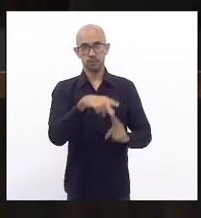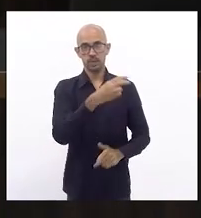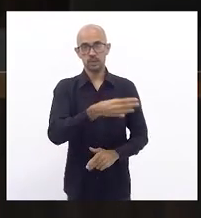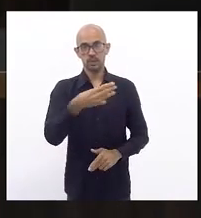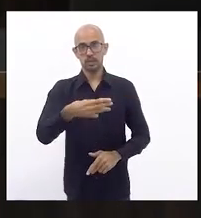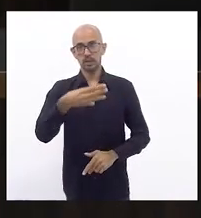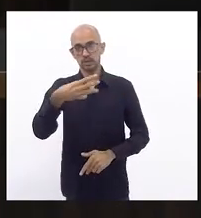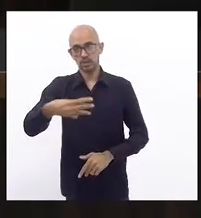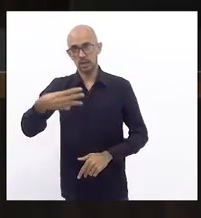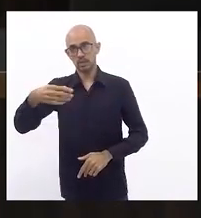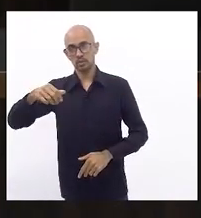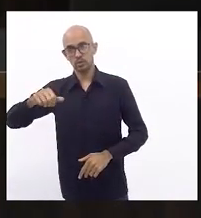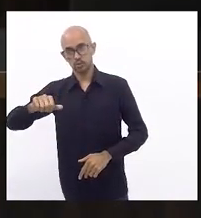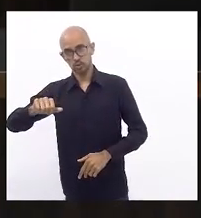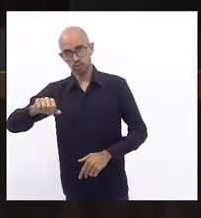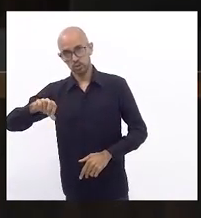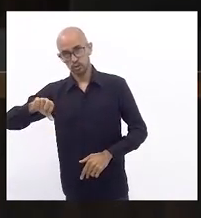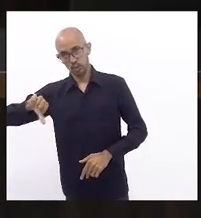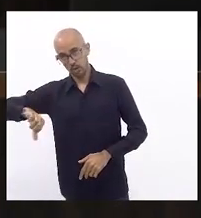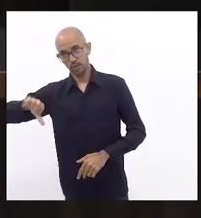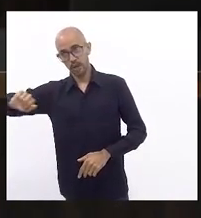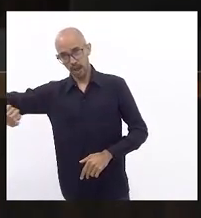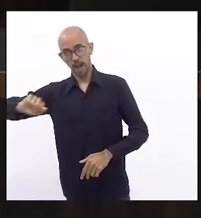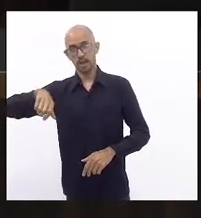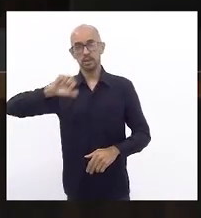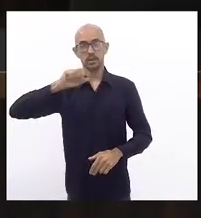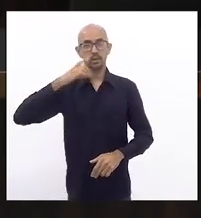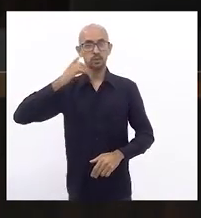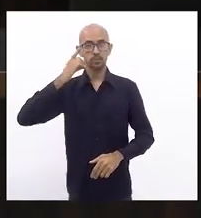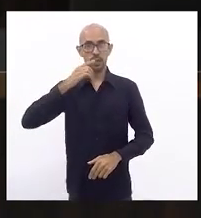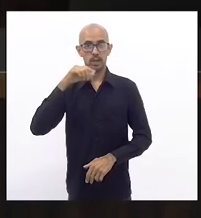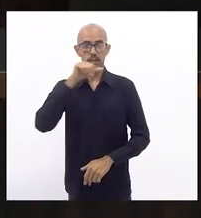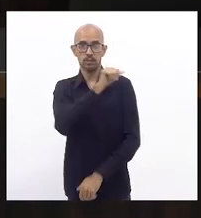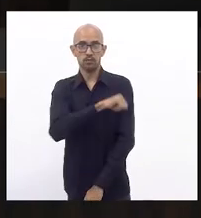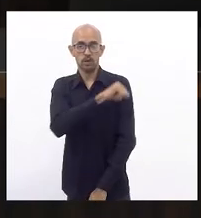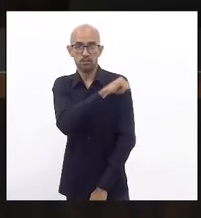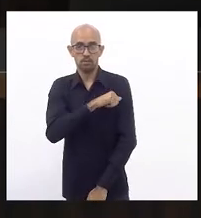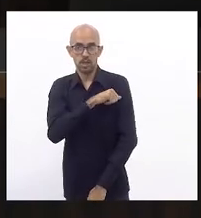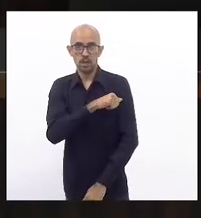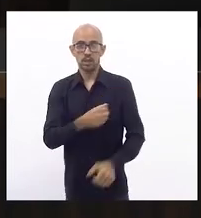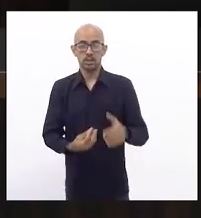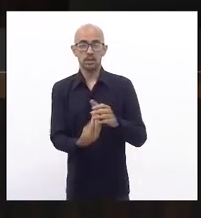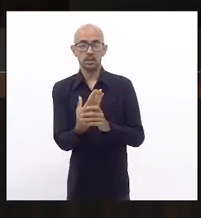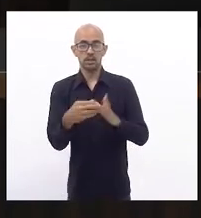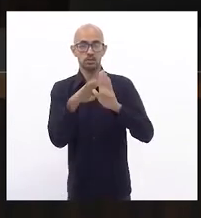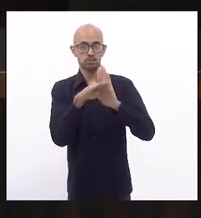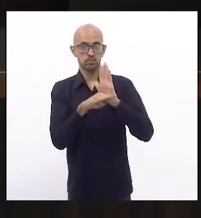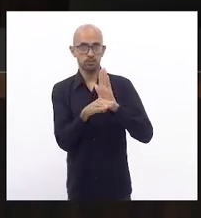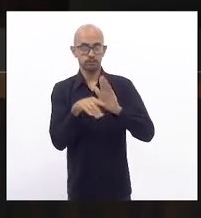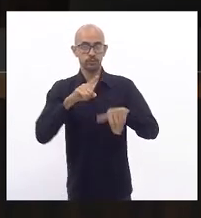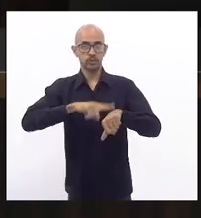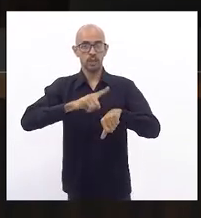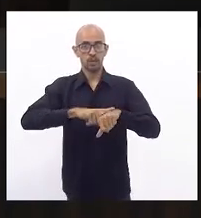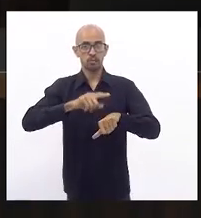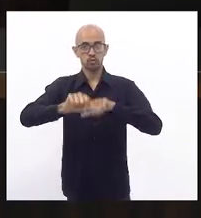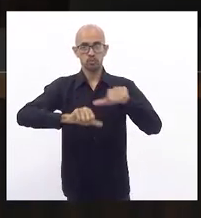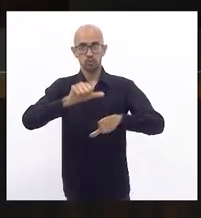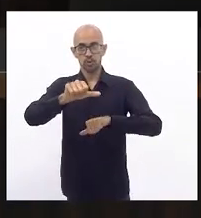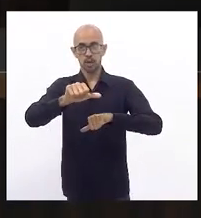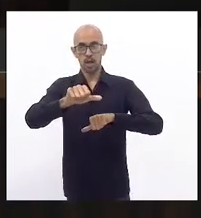2020, de autoria da deputada enfermeira Rejane, que institui o programa Tempo de Mudar, que dispõe sobre a